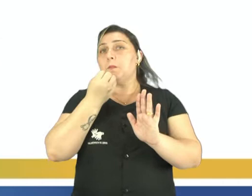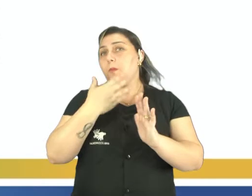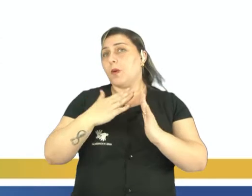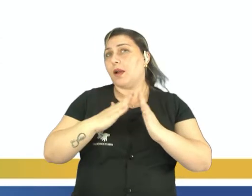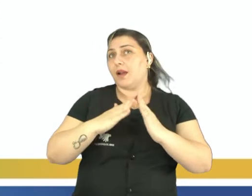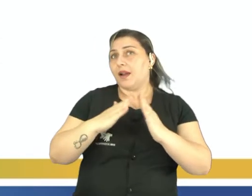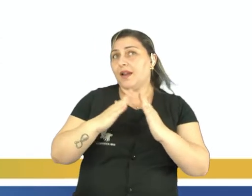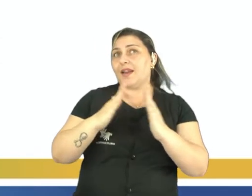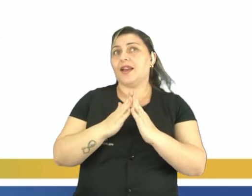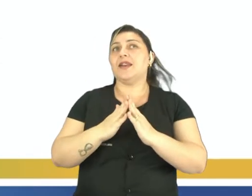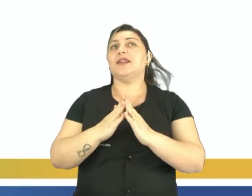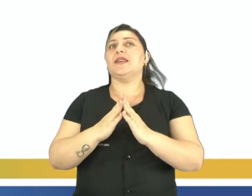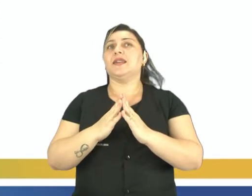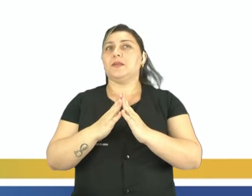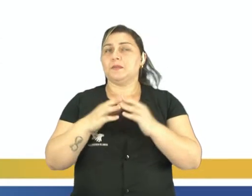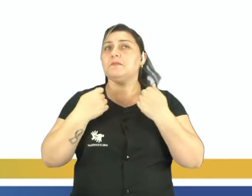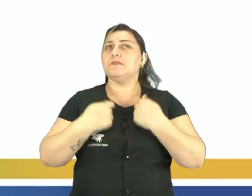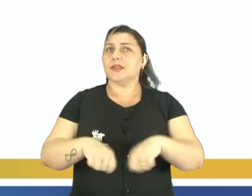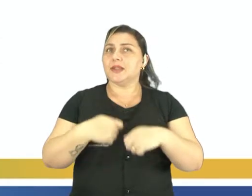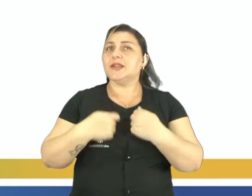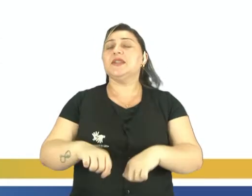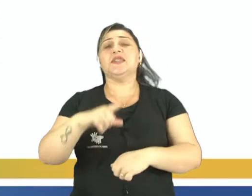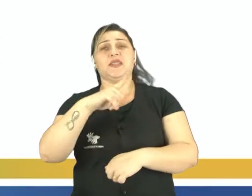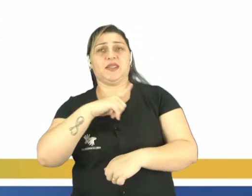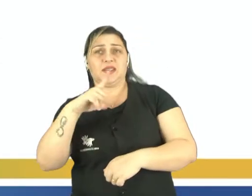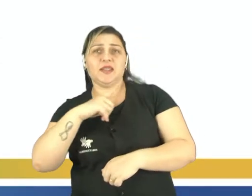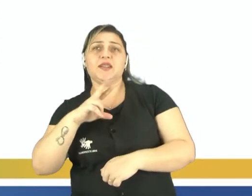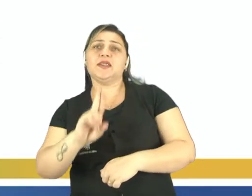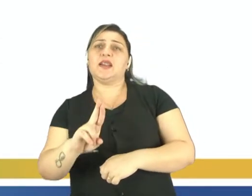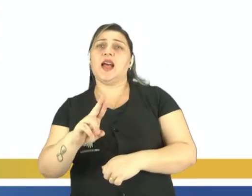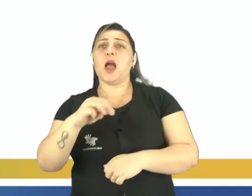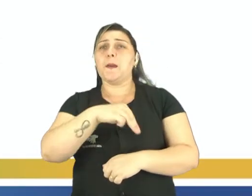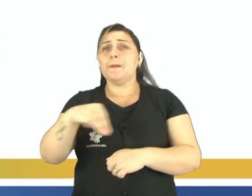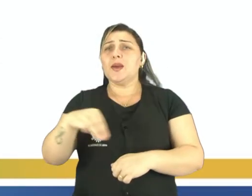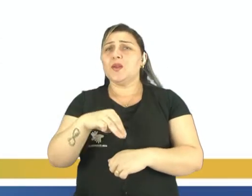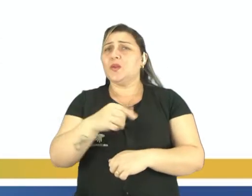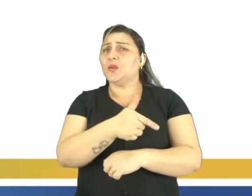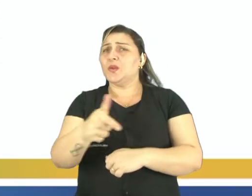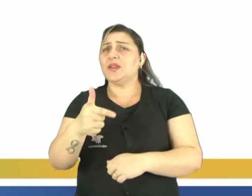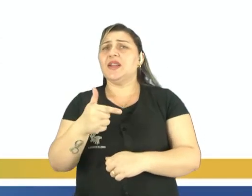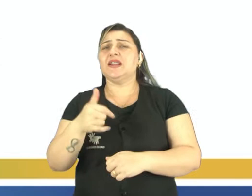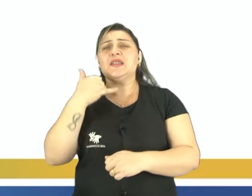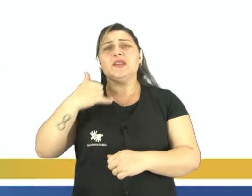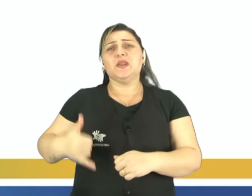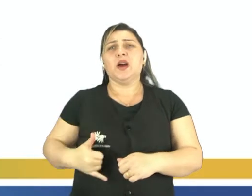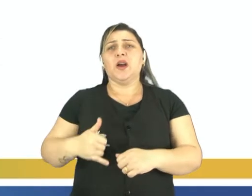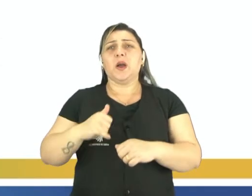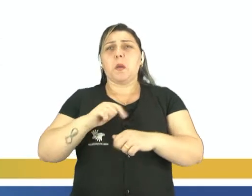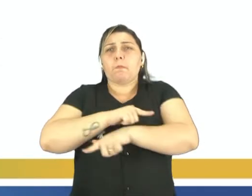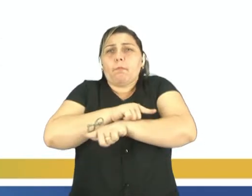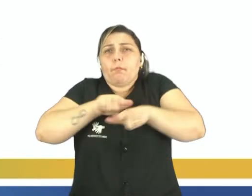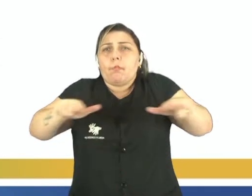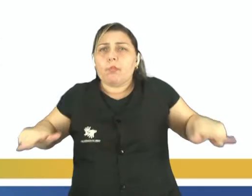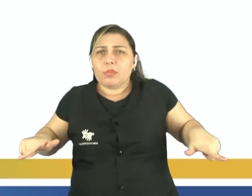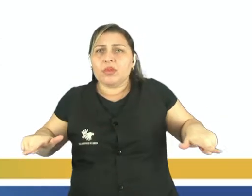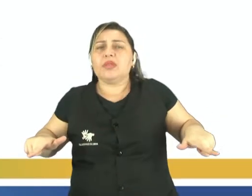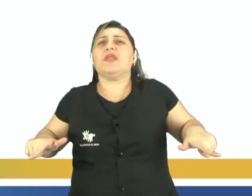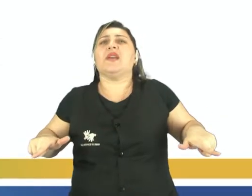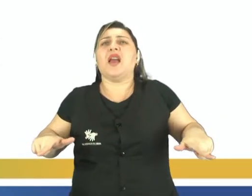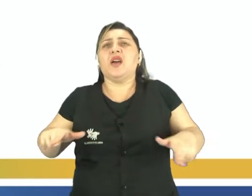A dependência existe e o resultado é que minutos sem o celular pode acarretar um sentimento de vazio,